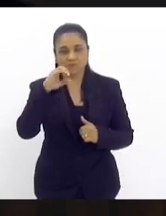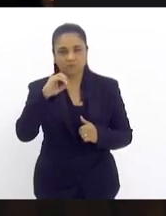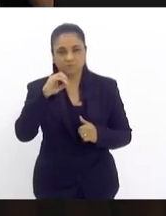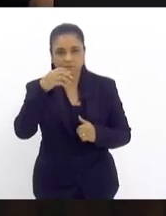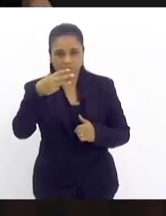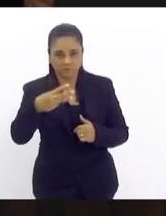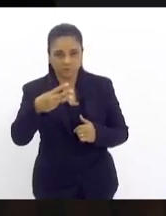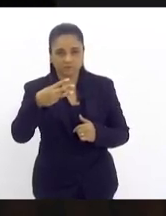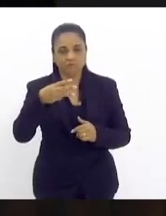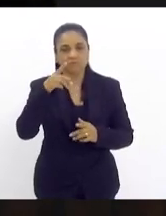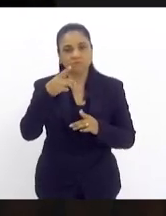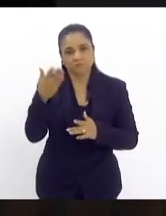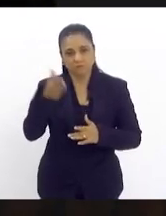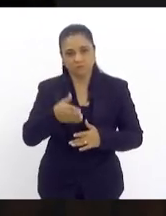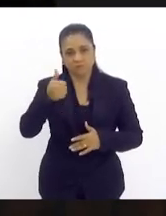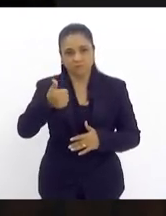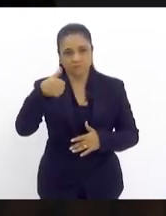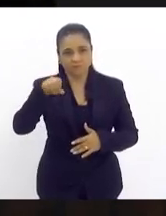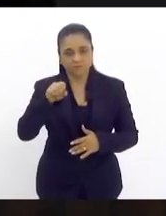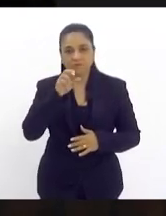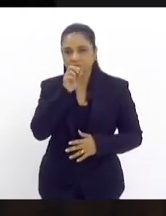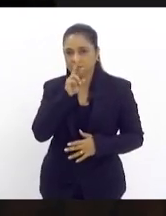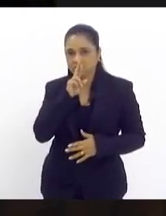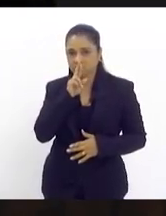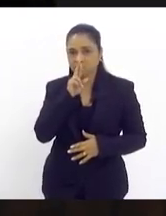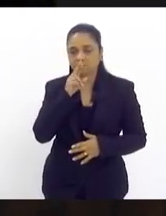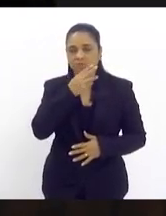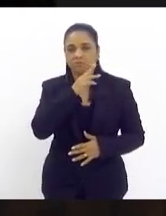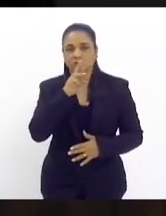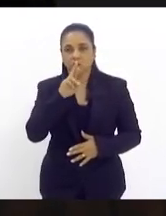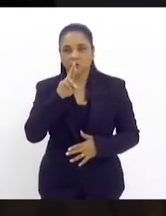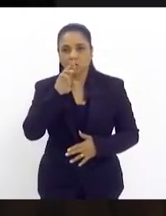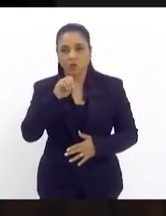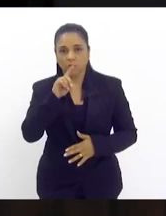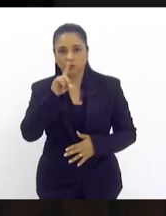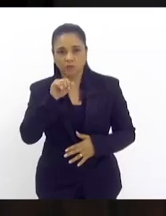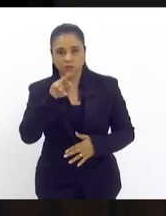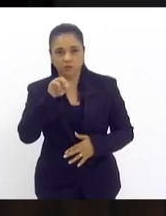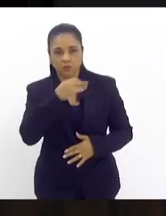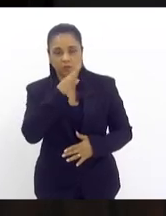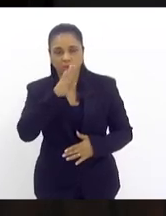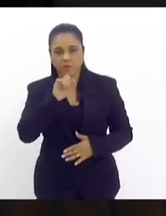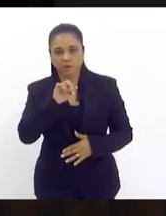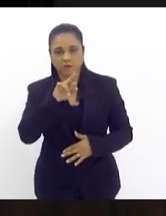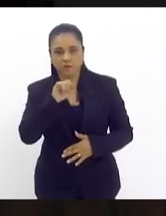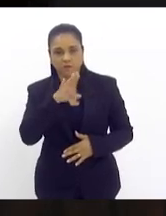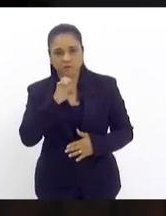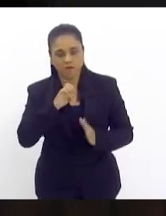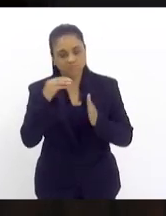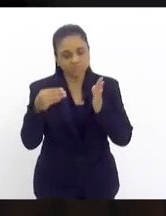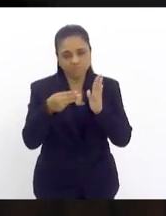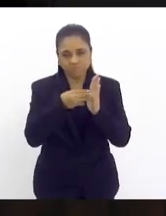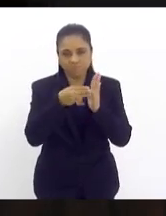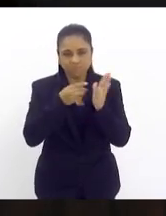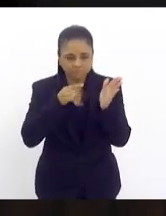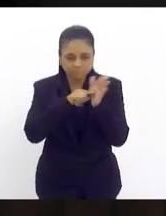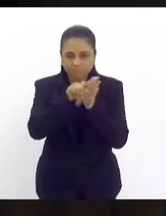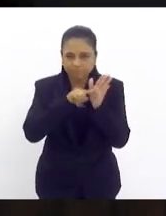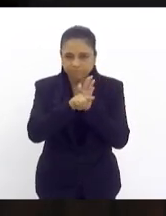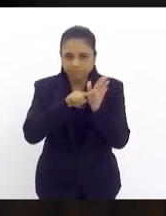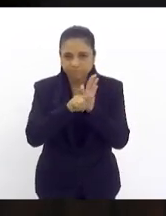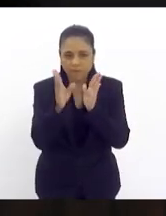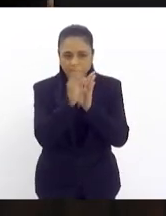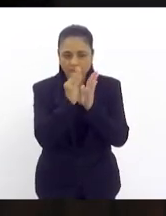1583/2019, de autoria do deputado Rodrigo Bacelar, que torna obrigatória a aplicação do questionário MCHAT para a realização